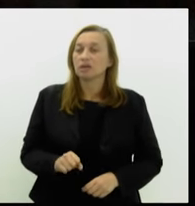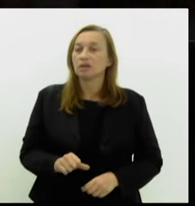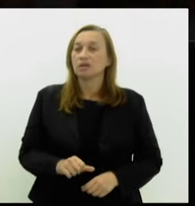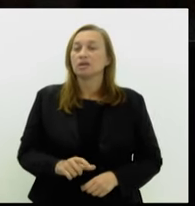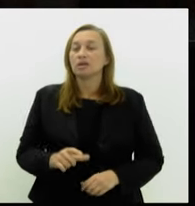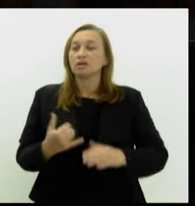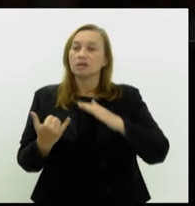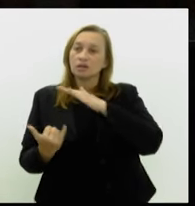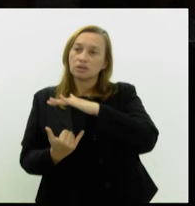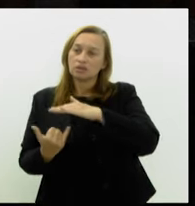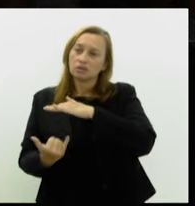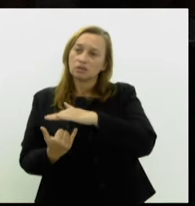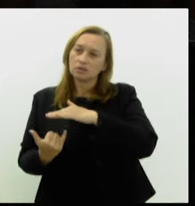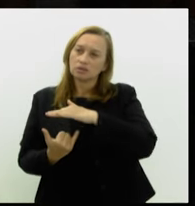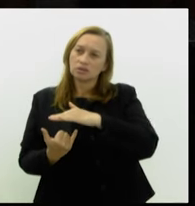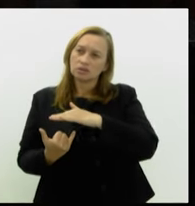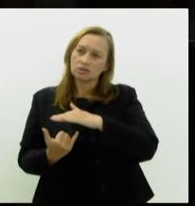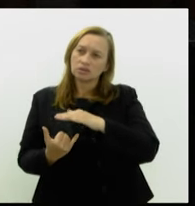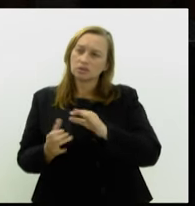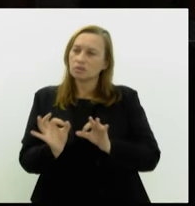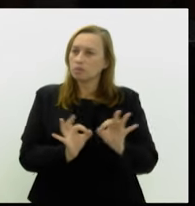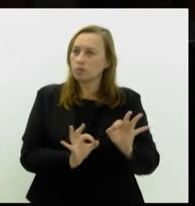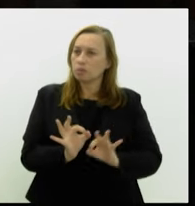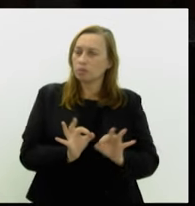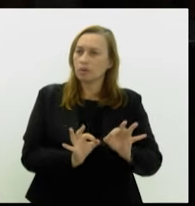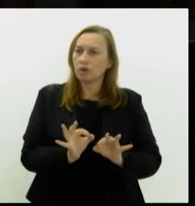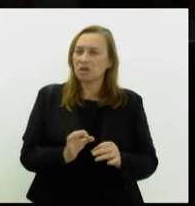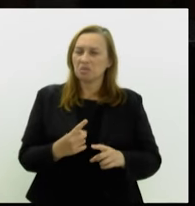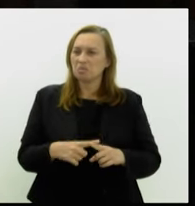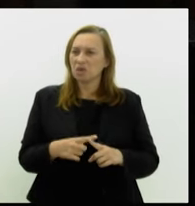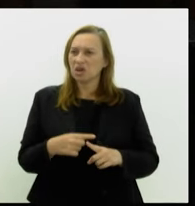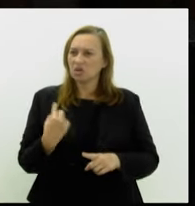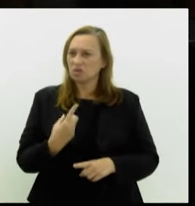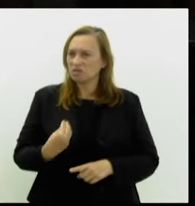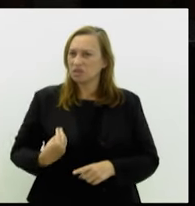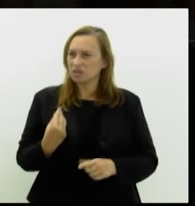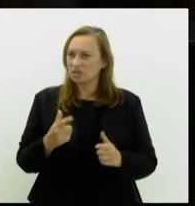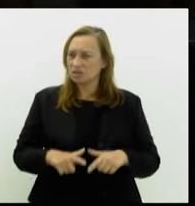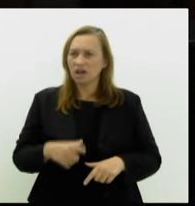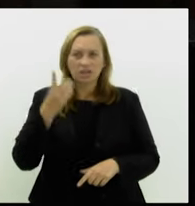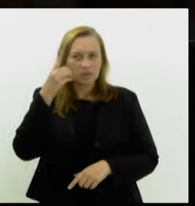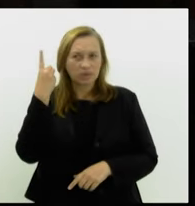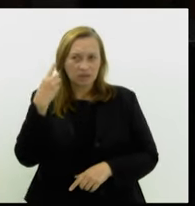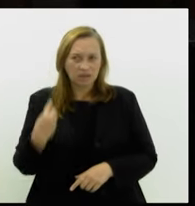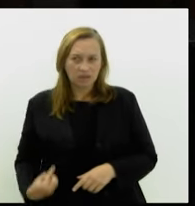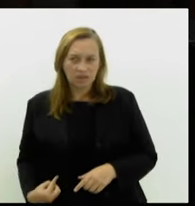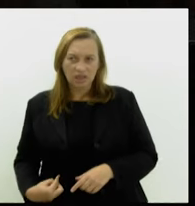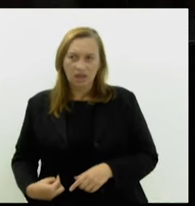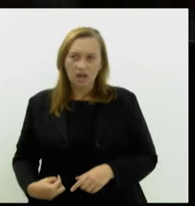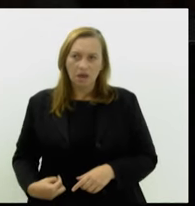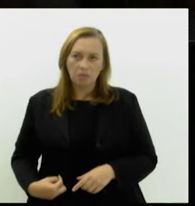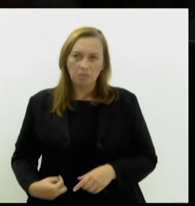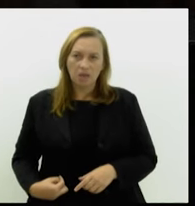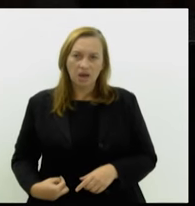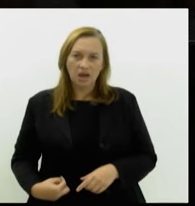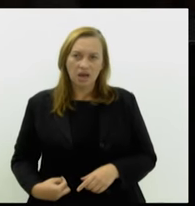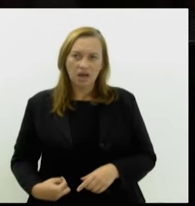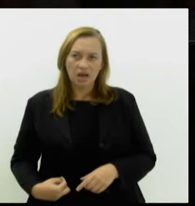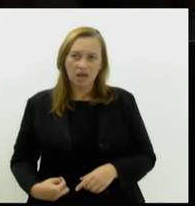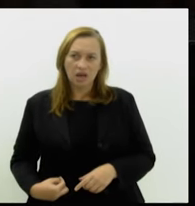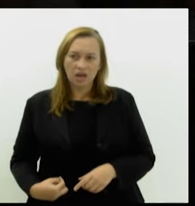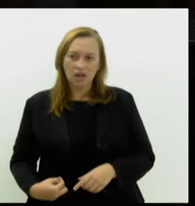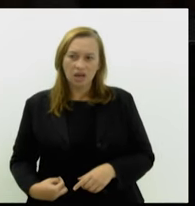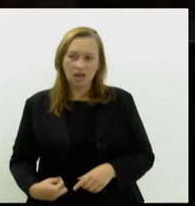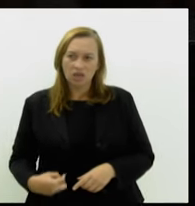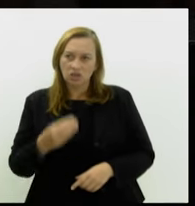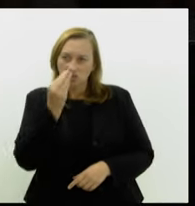as instituições reorganizadas, porque não estamos aqui, deputada Dani Balbi, para demonizar as